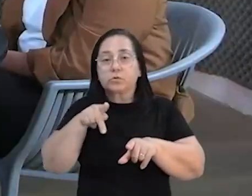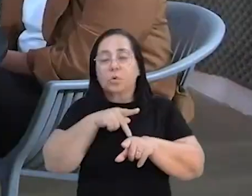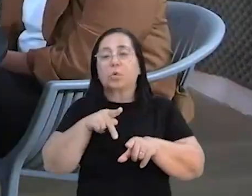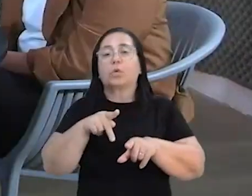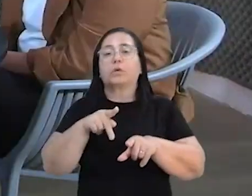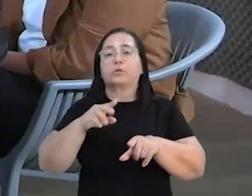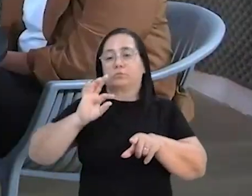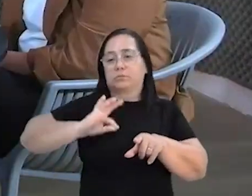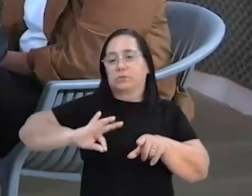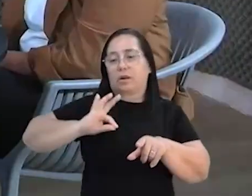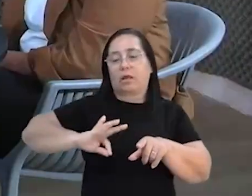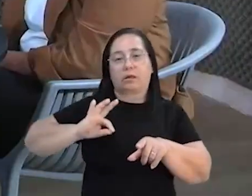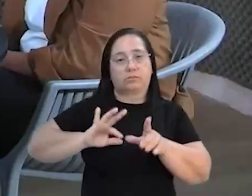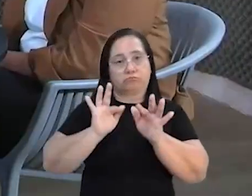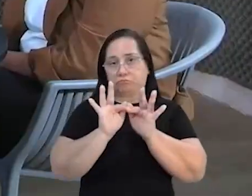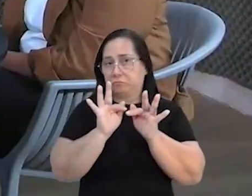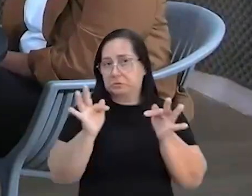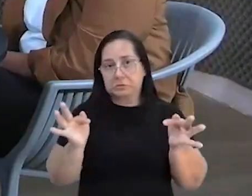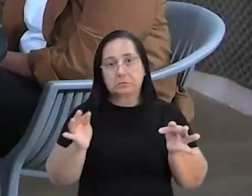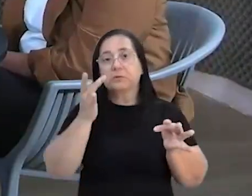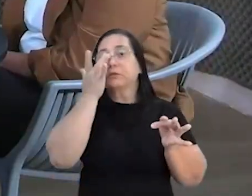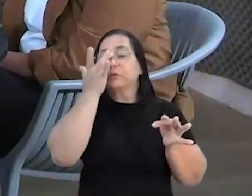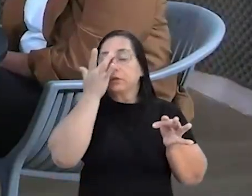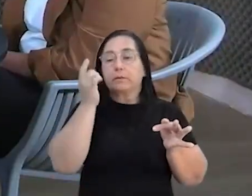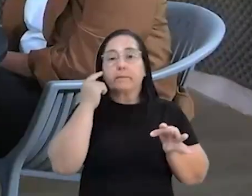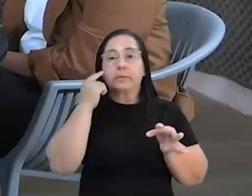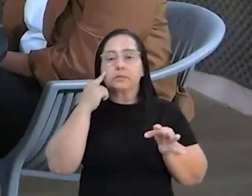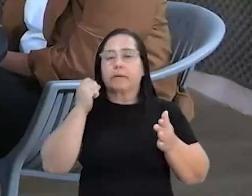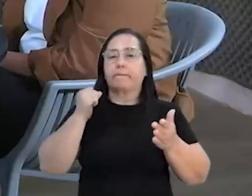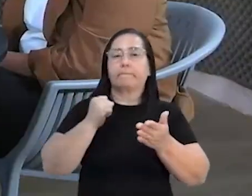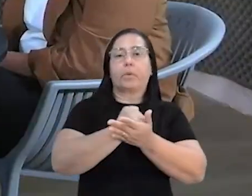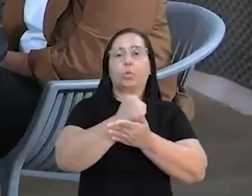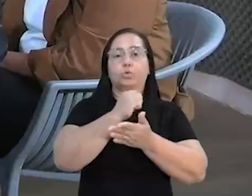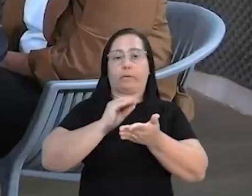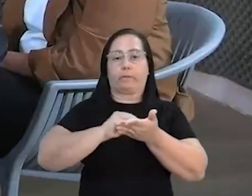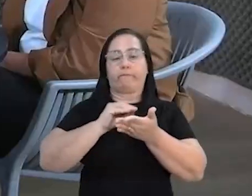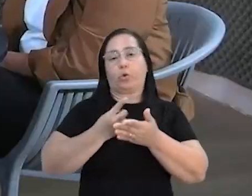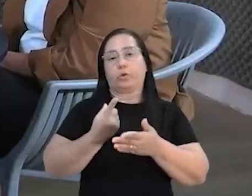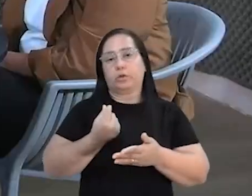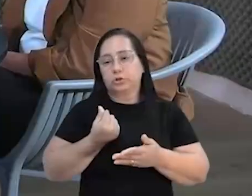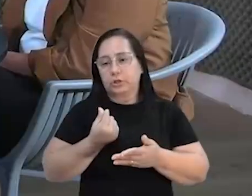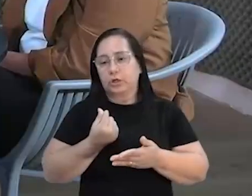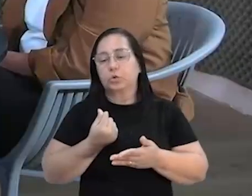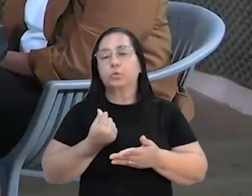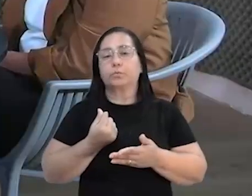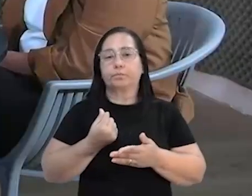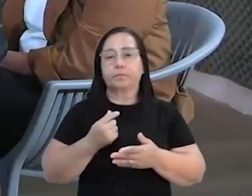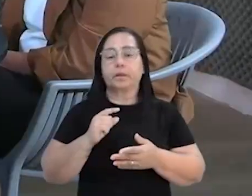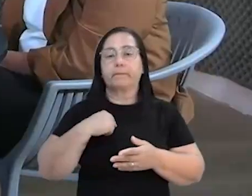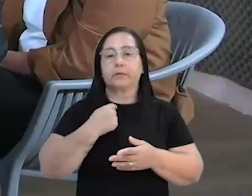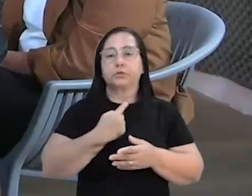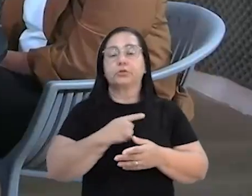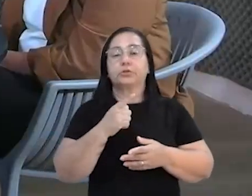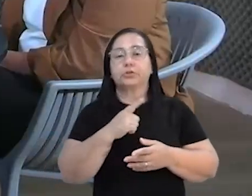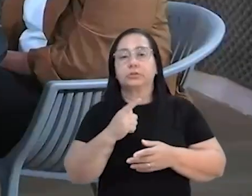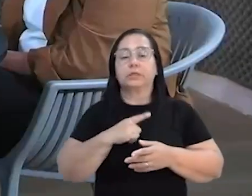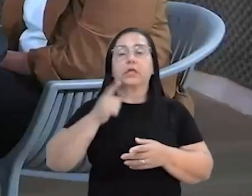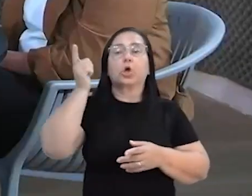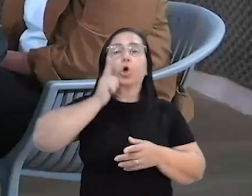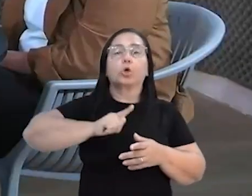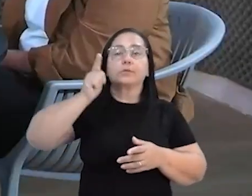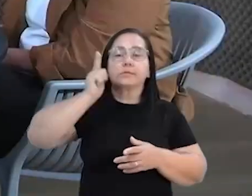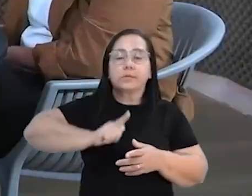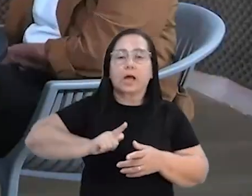pequenas assalariadas, e passamos por lá de dizer, poxa, o que me falta é dinheiro. Né, assim, para a gente ter e